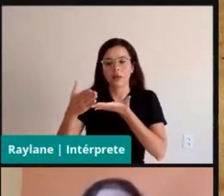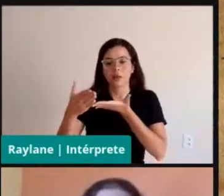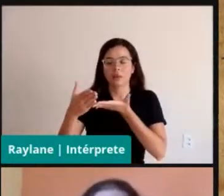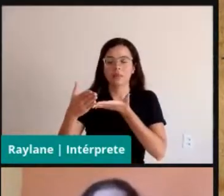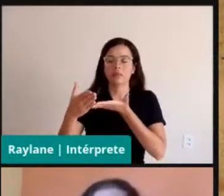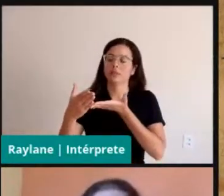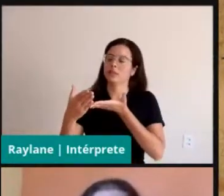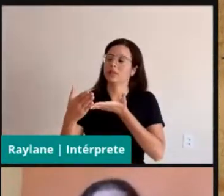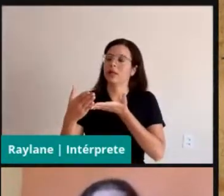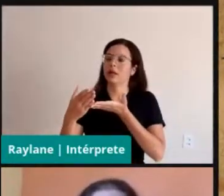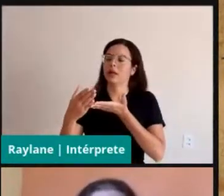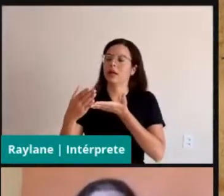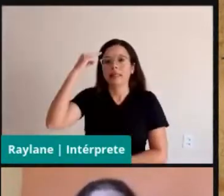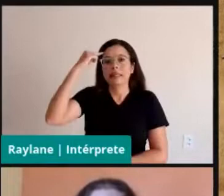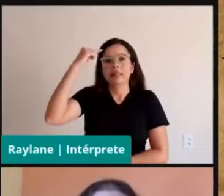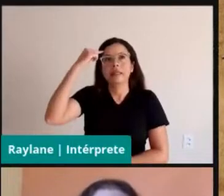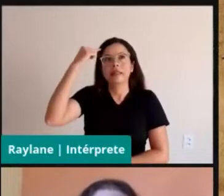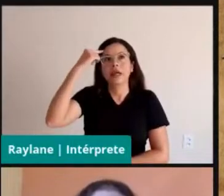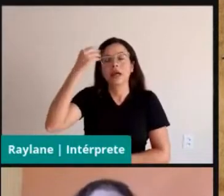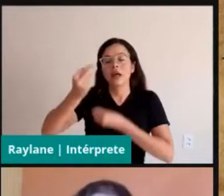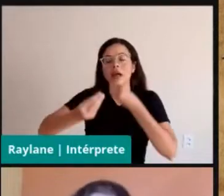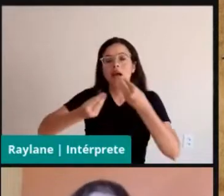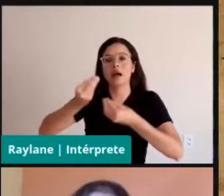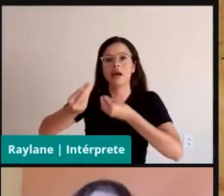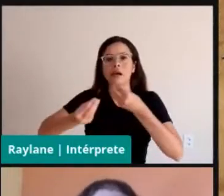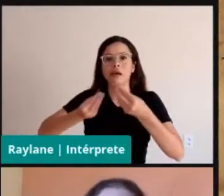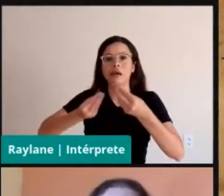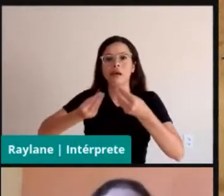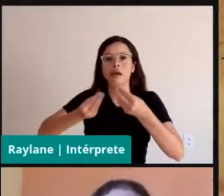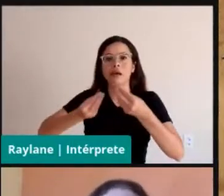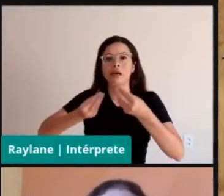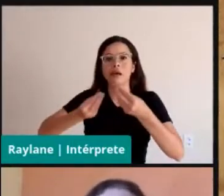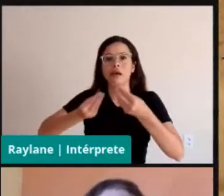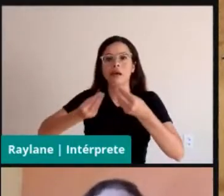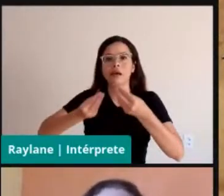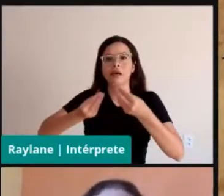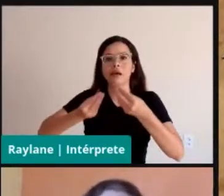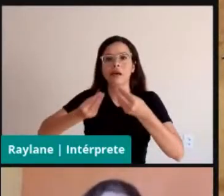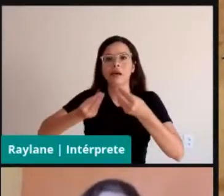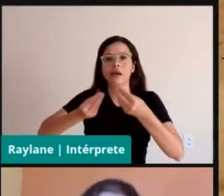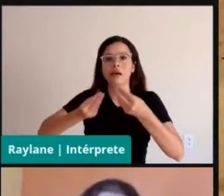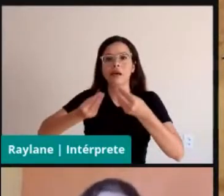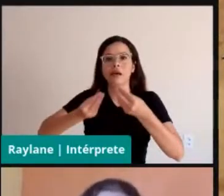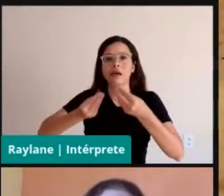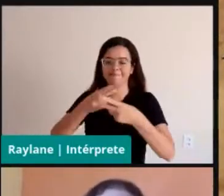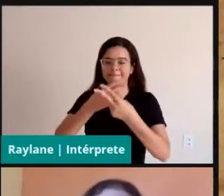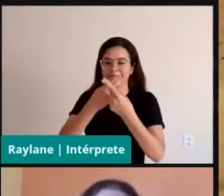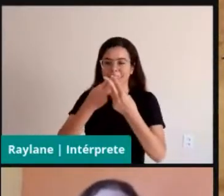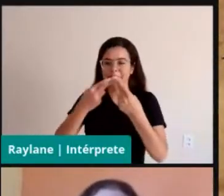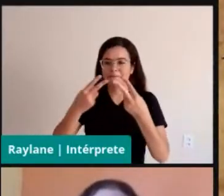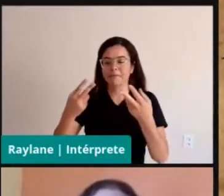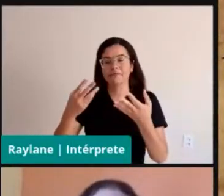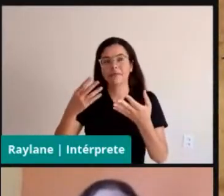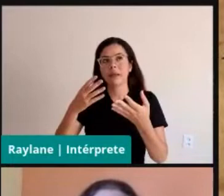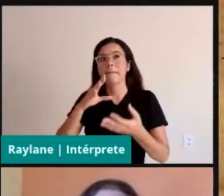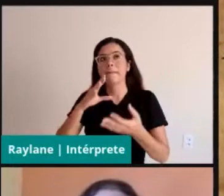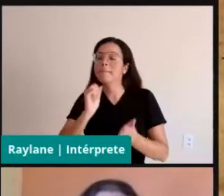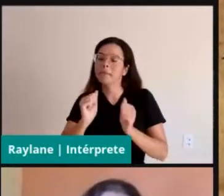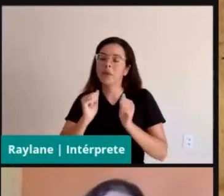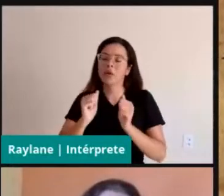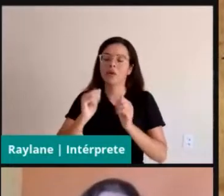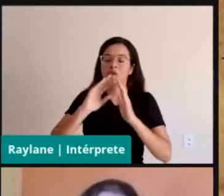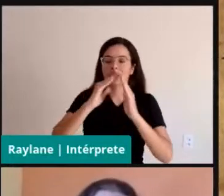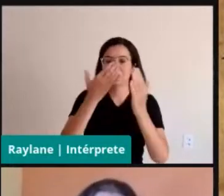que ele poderia ser utilizado para ensinar coisas. Não necessariamente num ambiente acadêmico, como